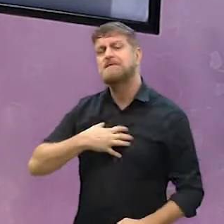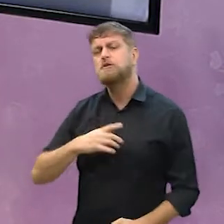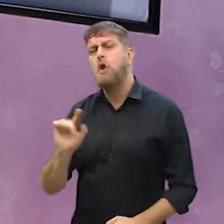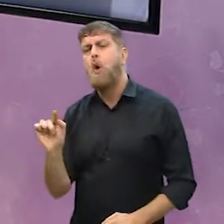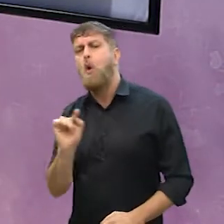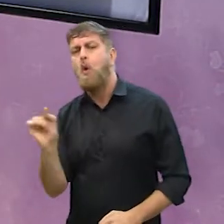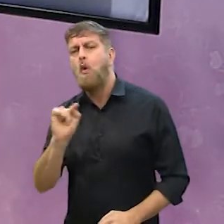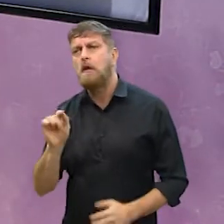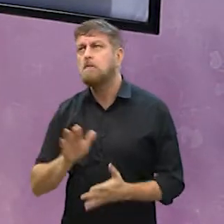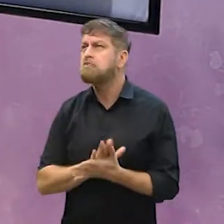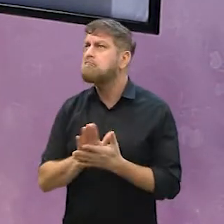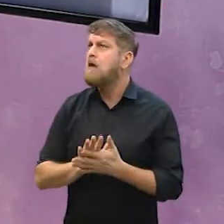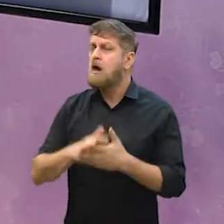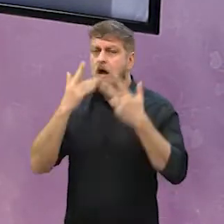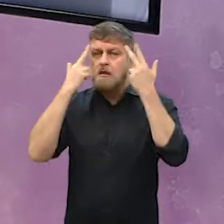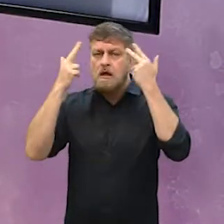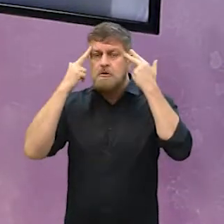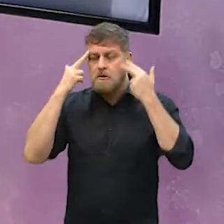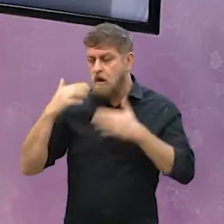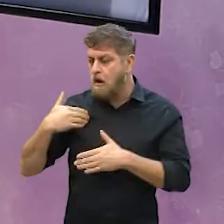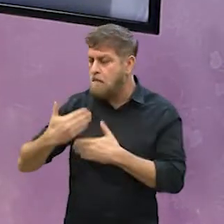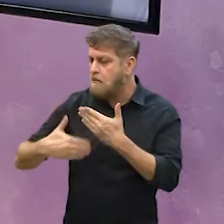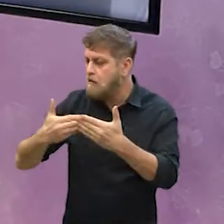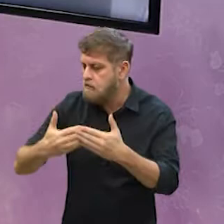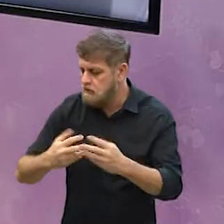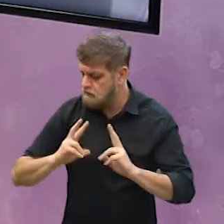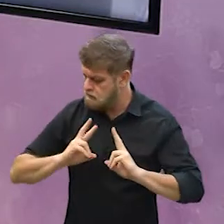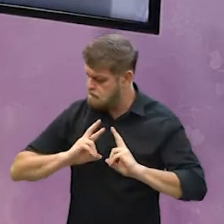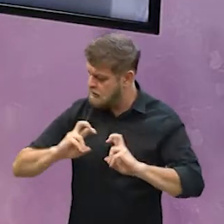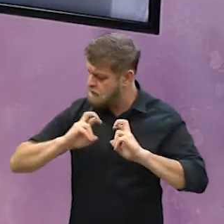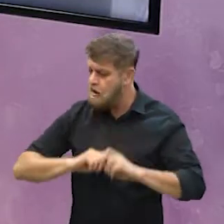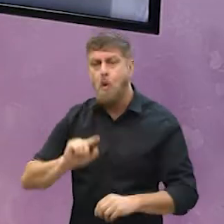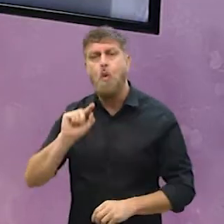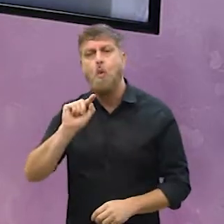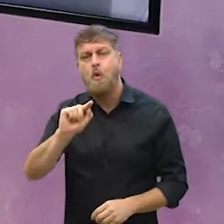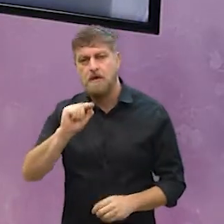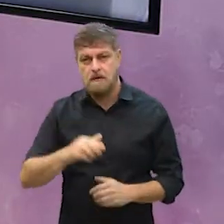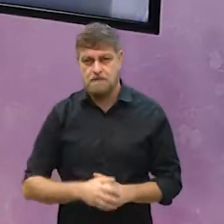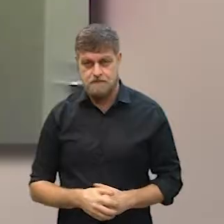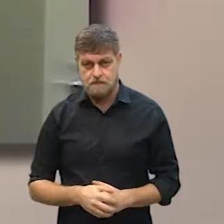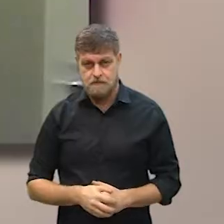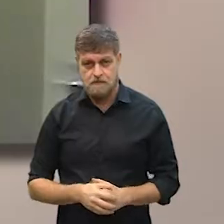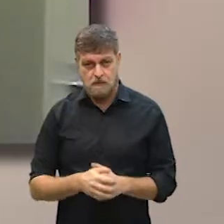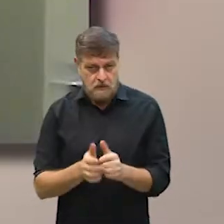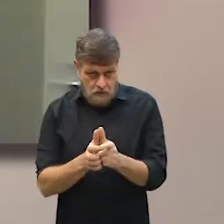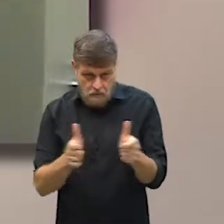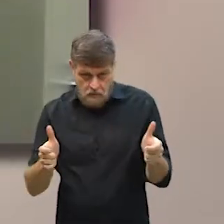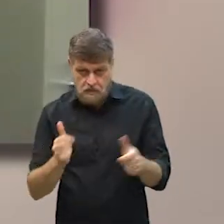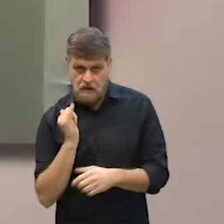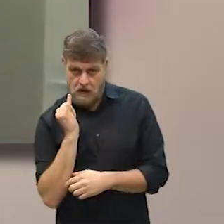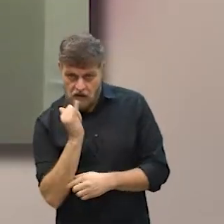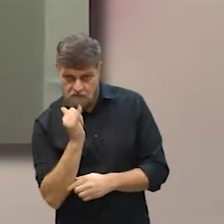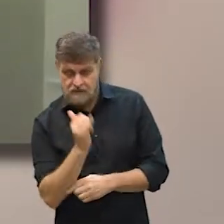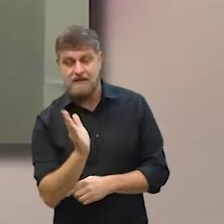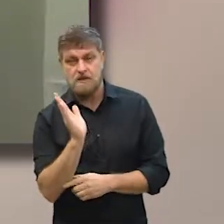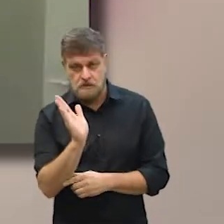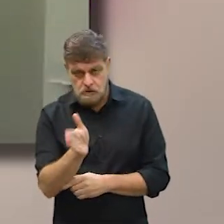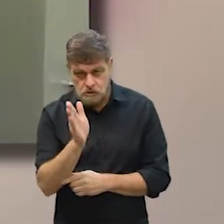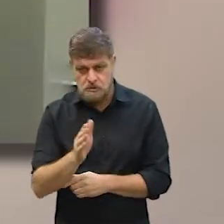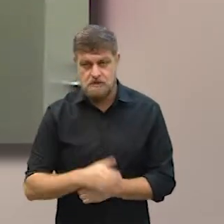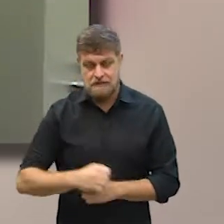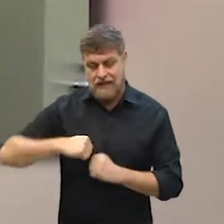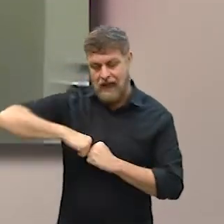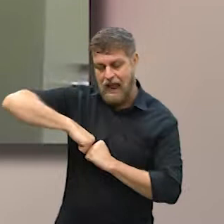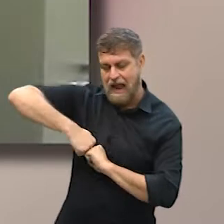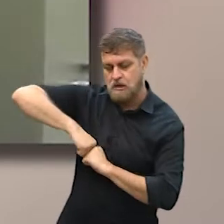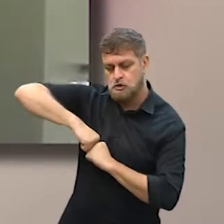a sentir ela nunca teve nada nem sabe que tem lupus e vende começa a sentir o que é o mais comum é